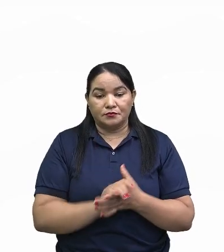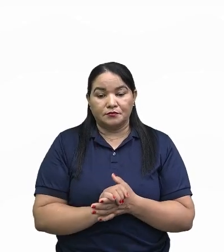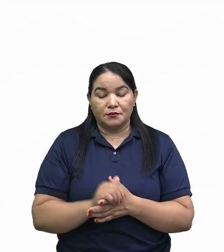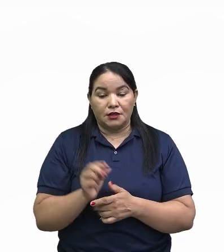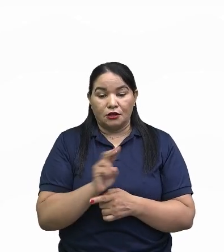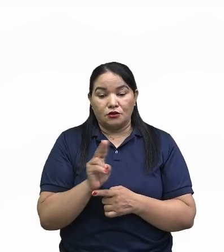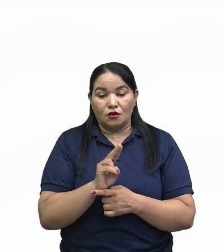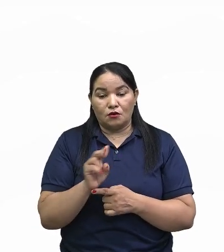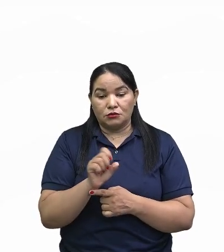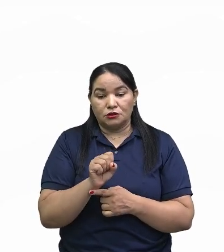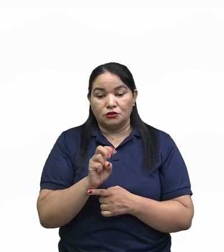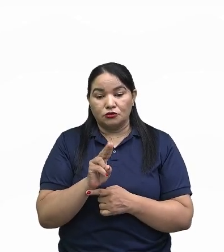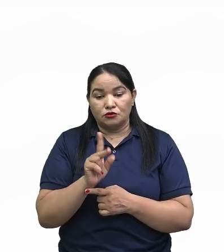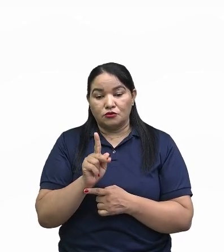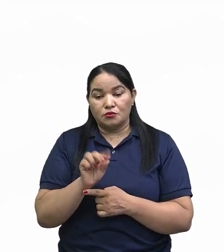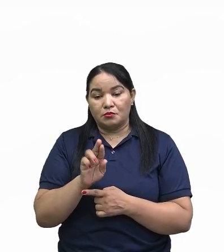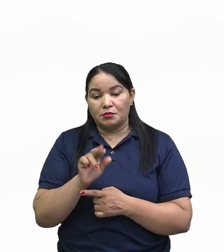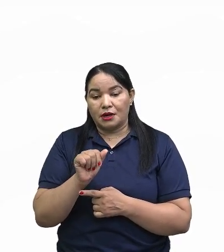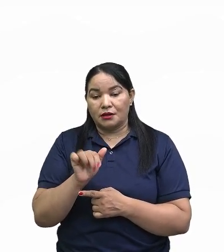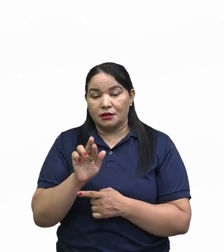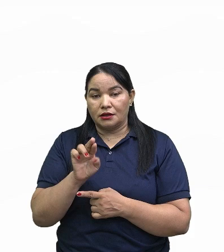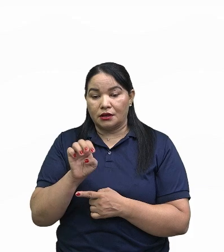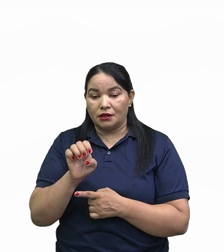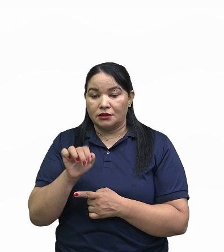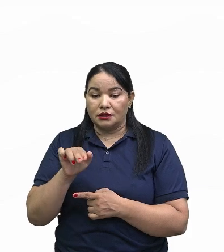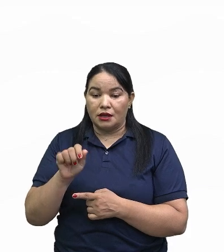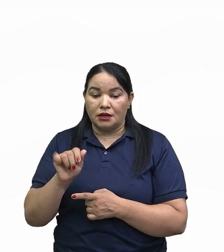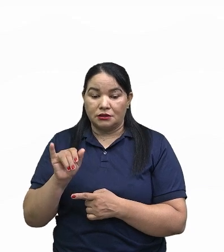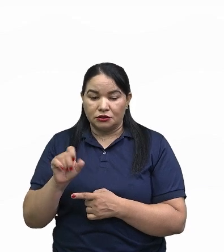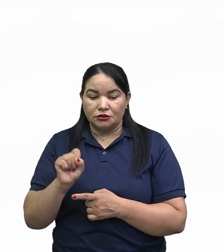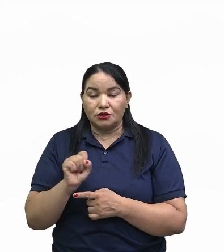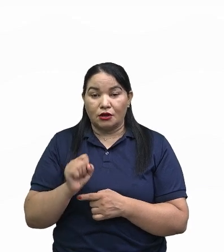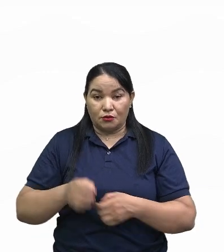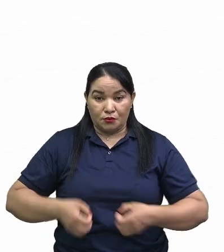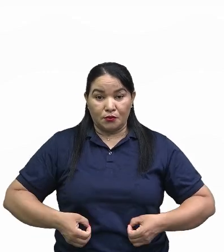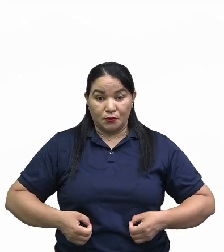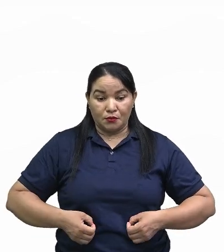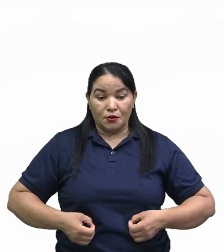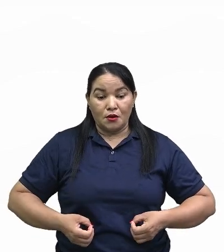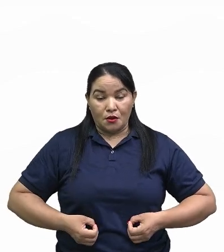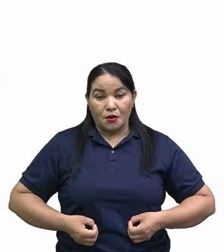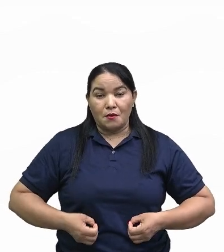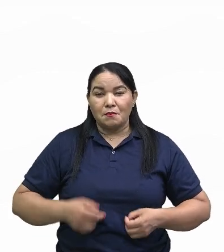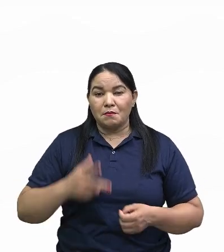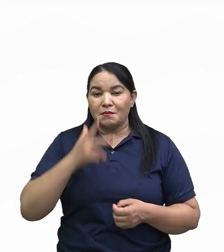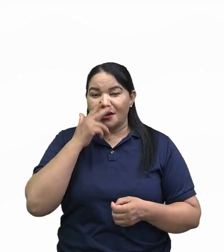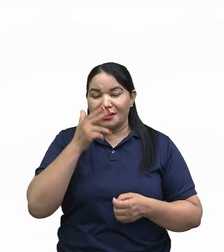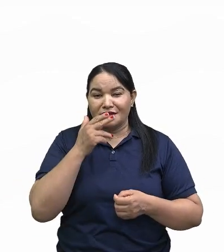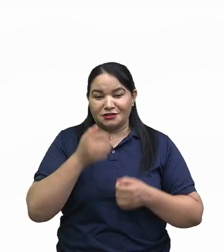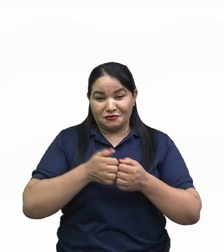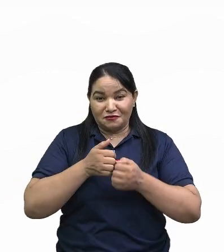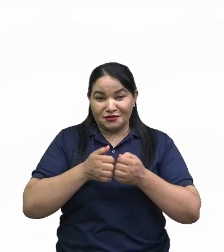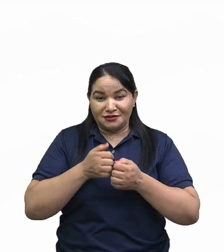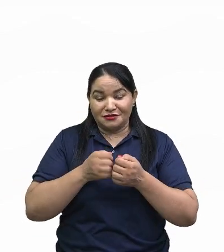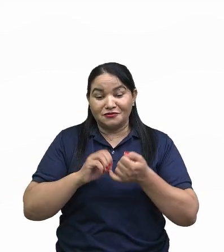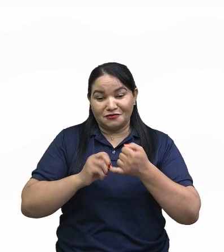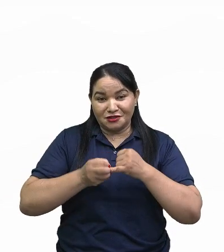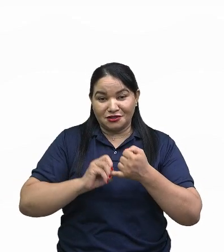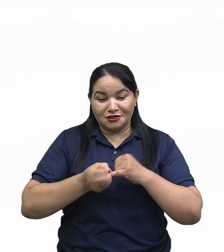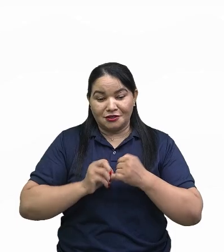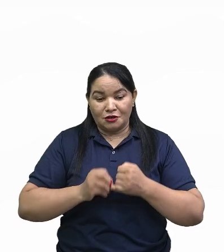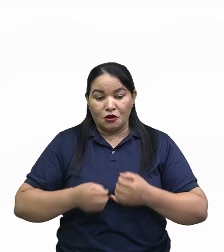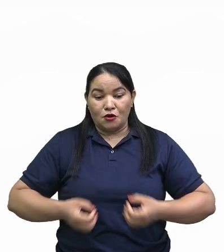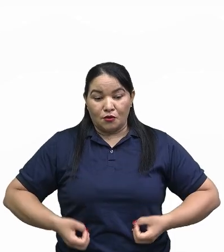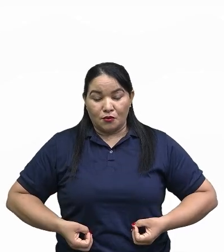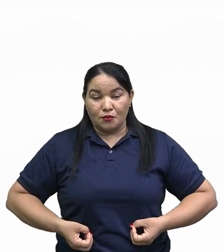situam-se acima dos rins. Os rins parecem esses 2 carocinhos de feijão aí na imagem. Logo acima, a gente observa uma estrutura em